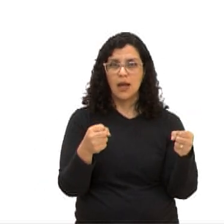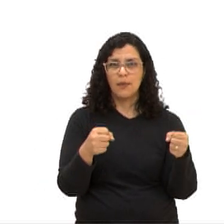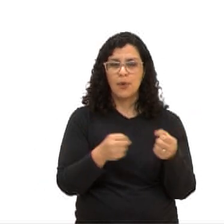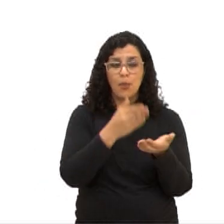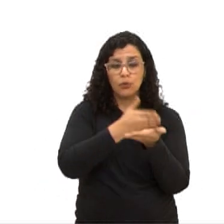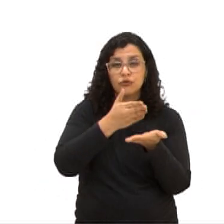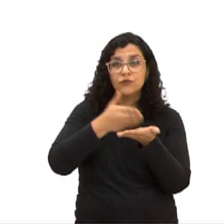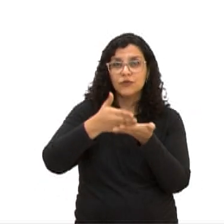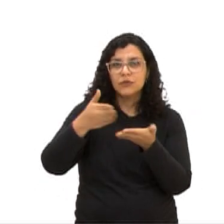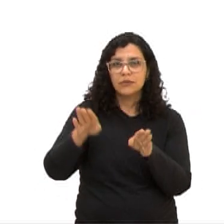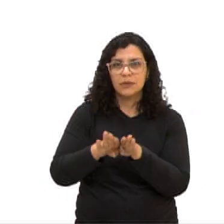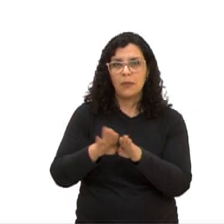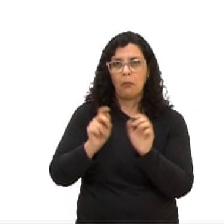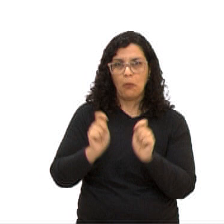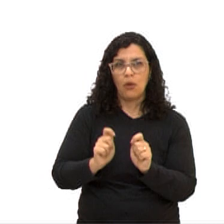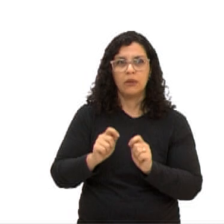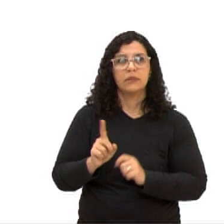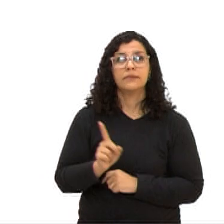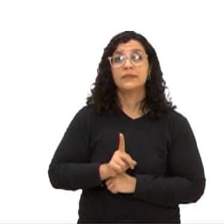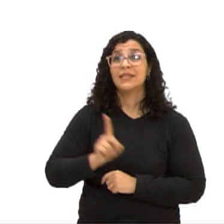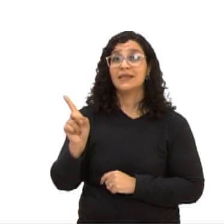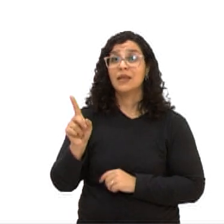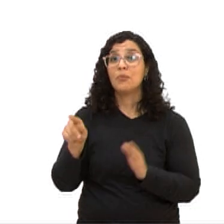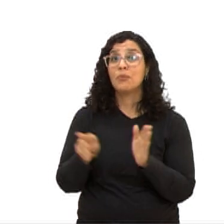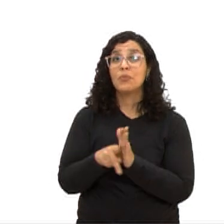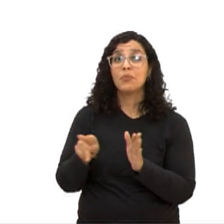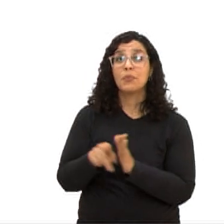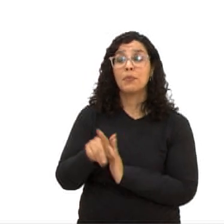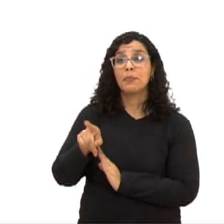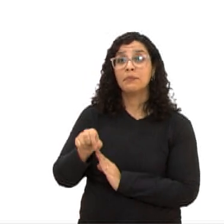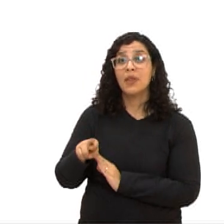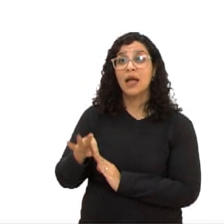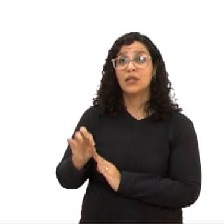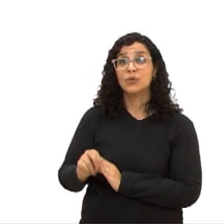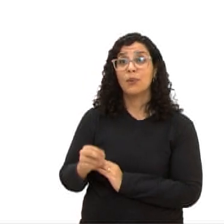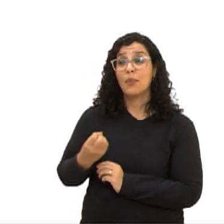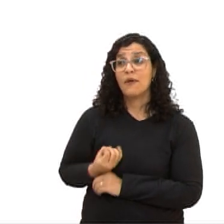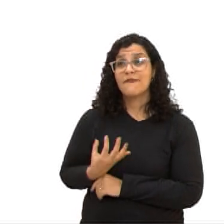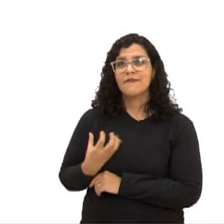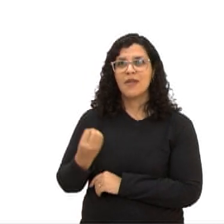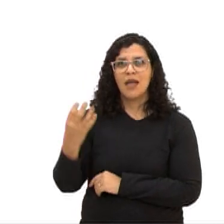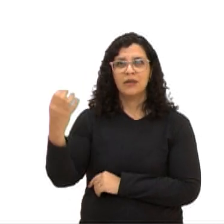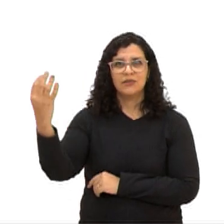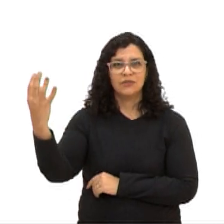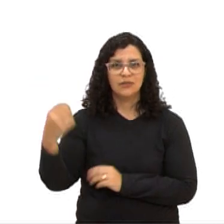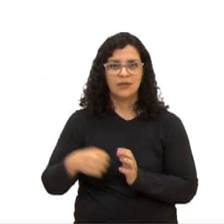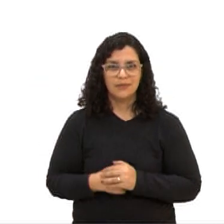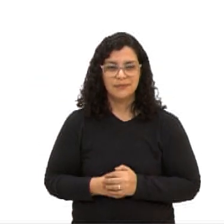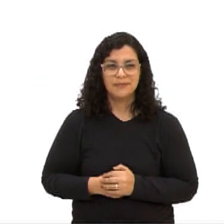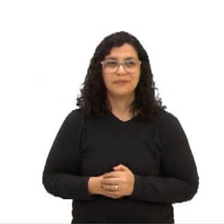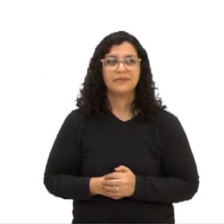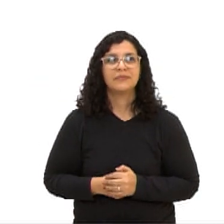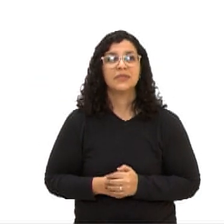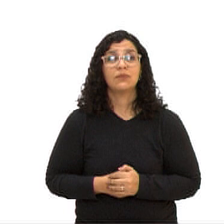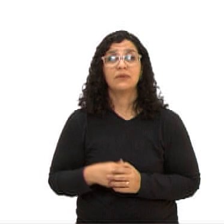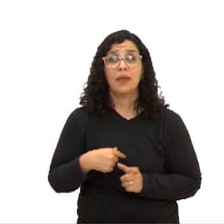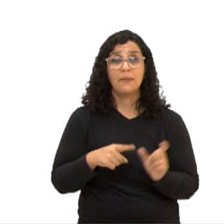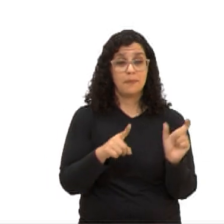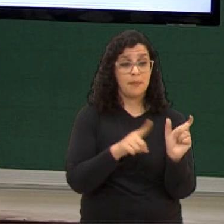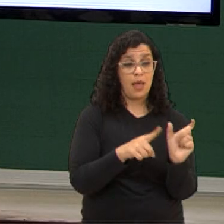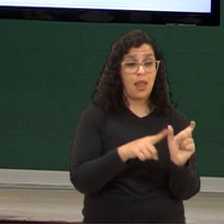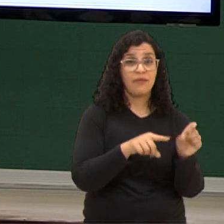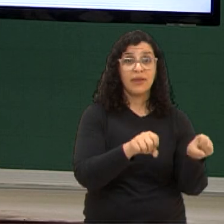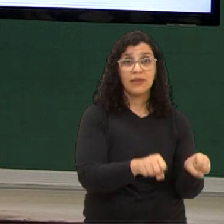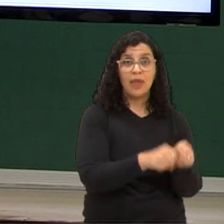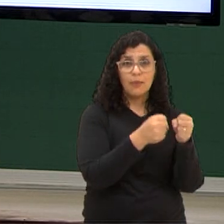em partes, né? E aqui temos, eu parto en el vuelo de las 3 de la tarde. Então, aqui é o